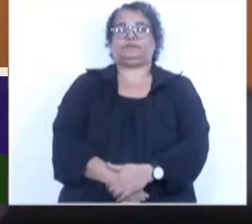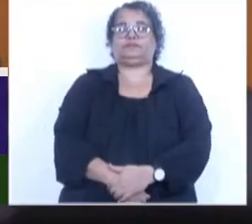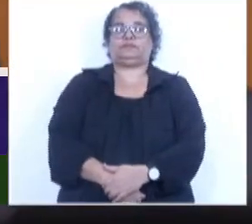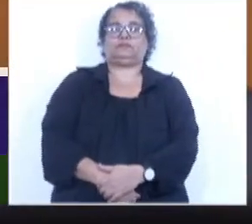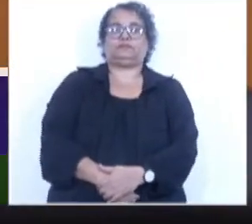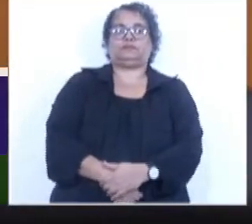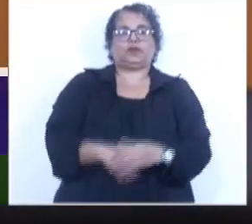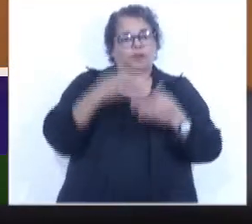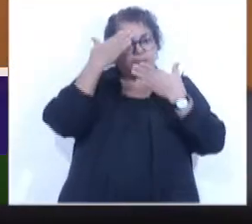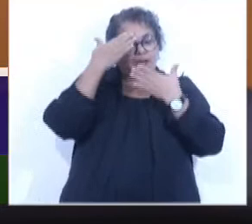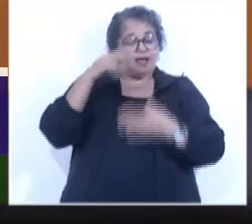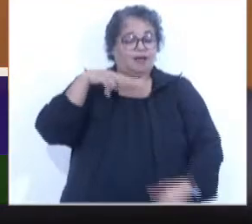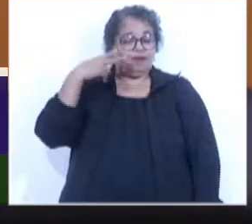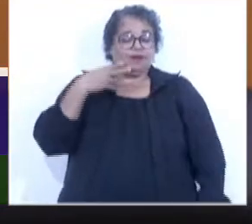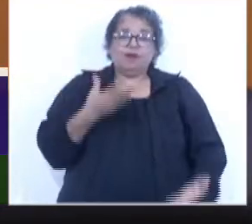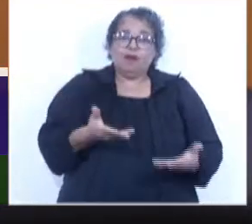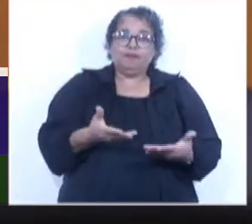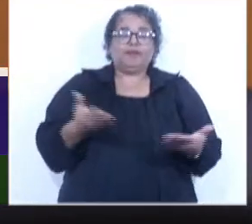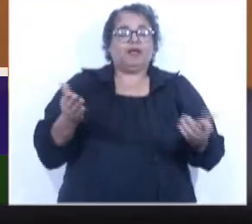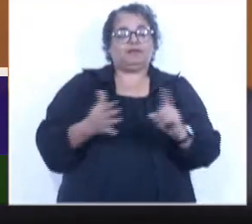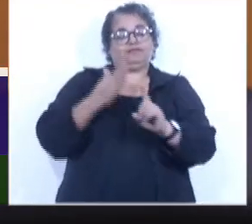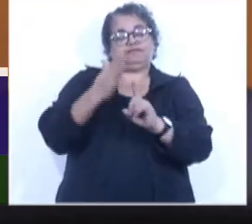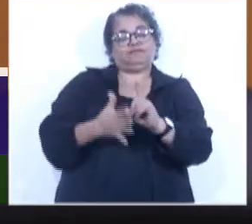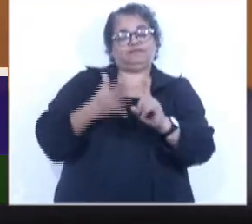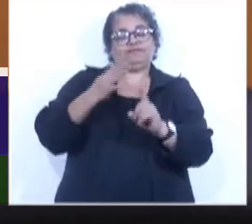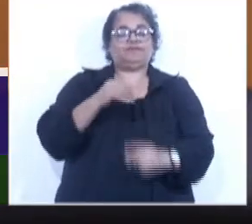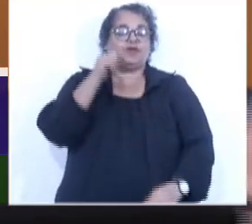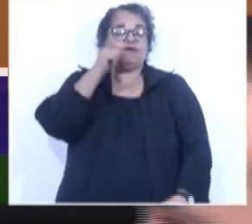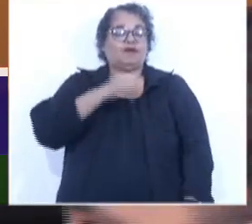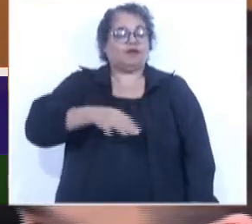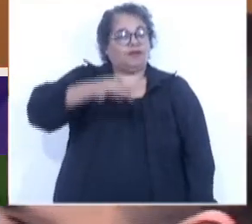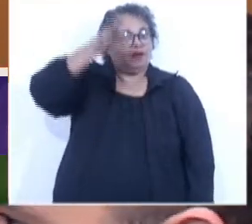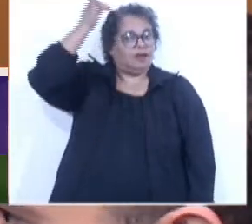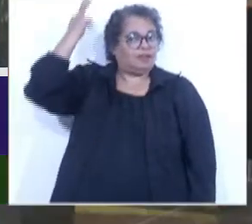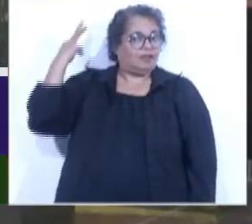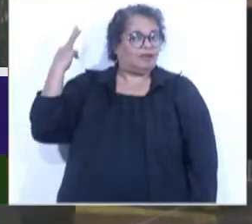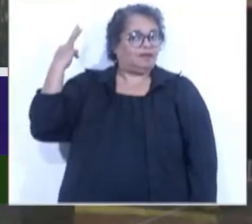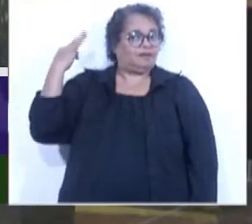Obrigado Vereador a palavra vereadora Thais Andrade